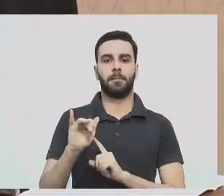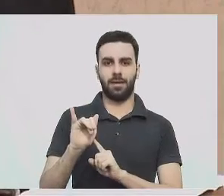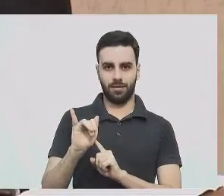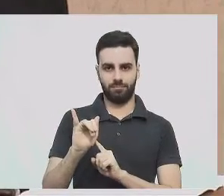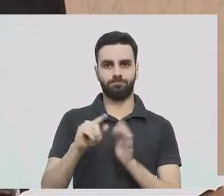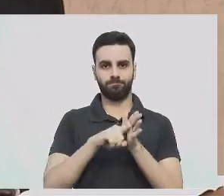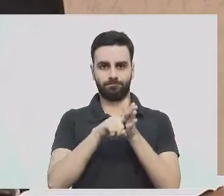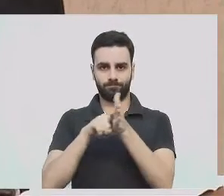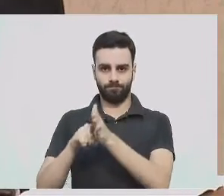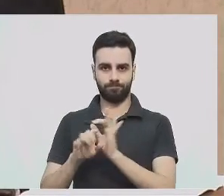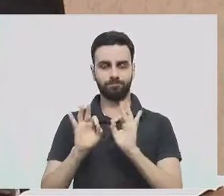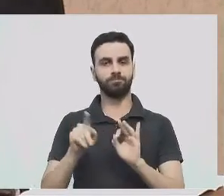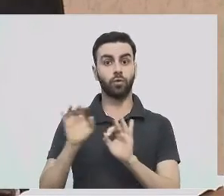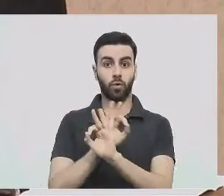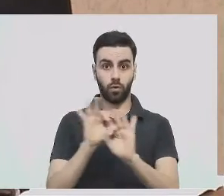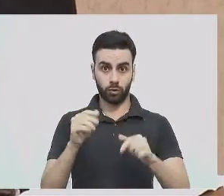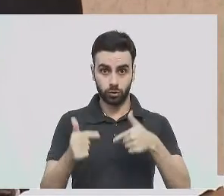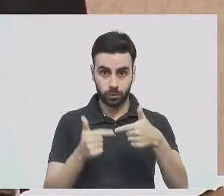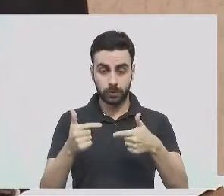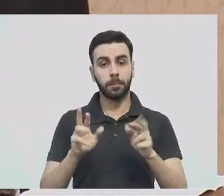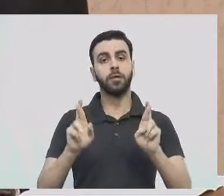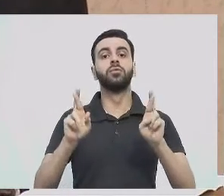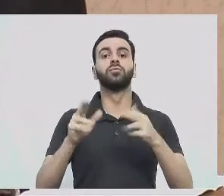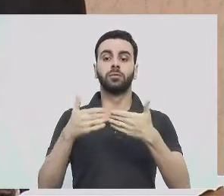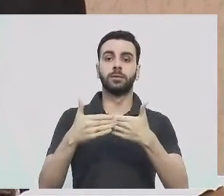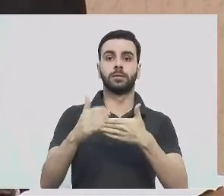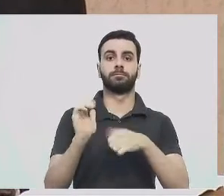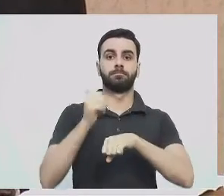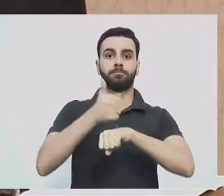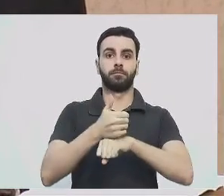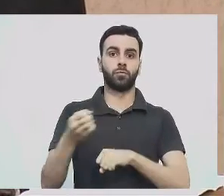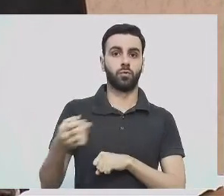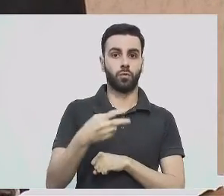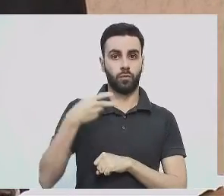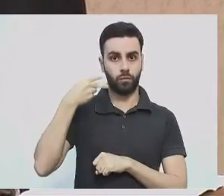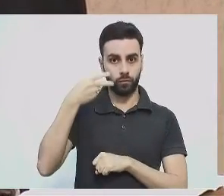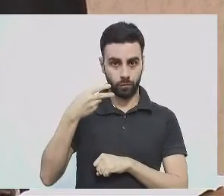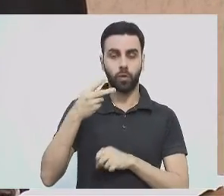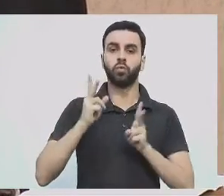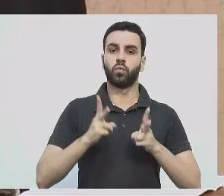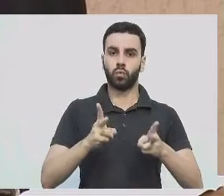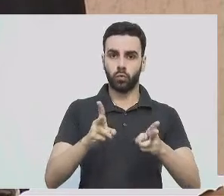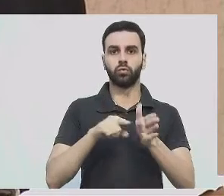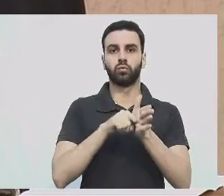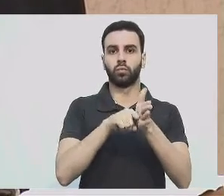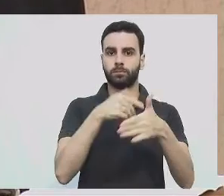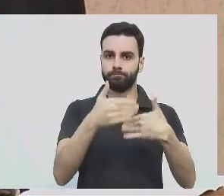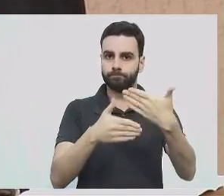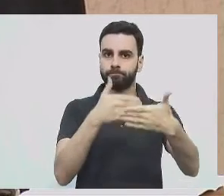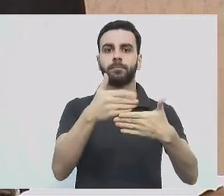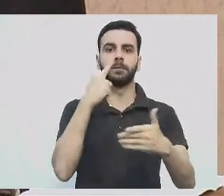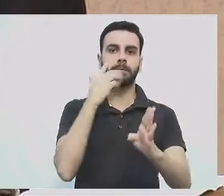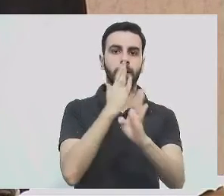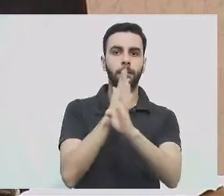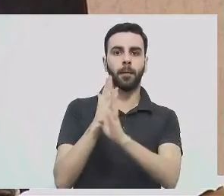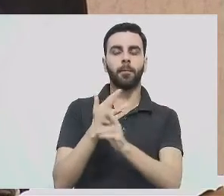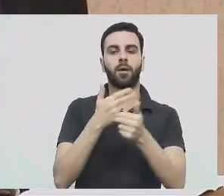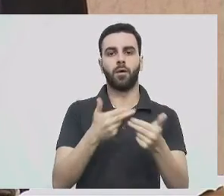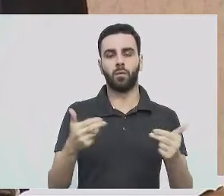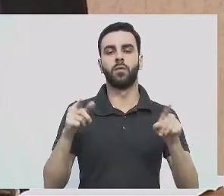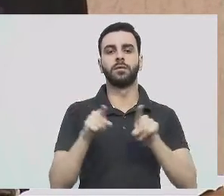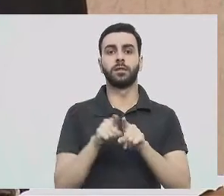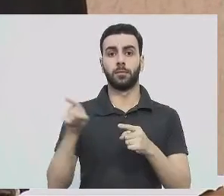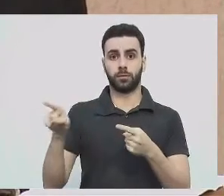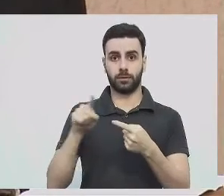realmente que a próxima Câmara dê seguimento a esse trabalho importante que foi feito pelo senhor, pelo vereador